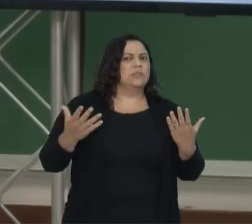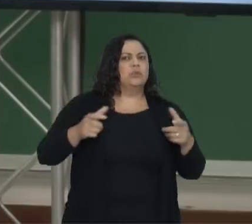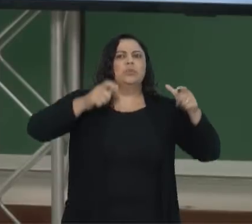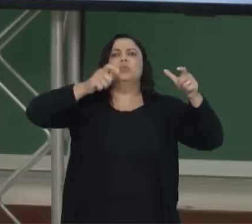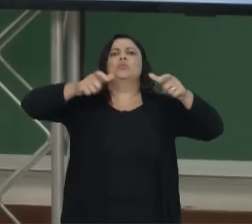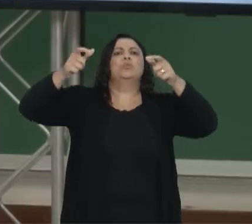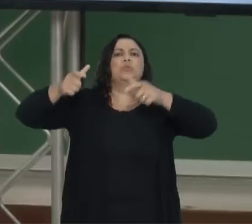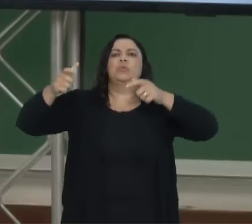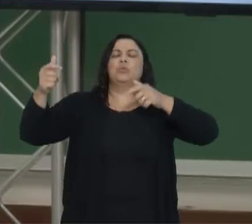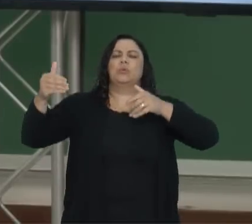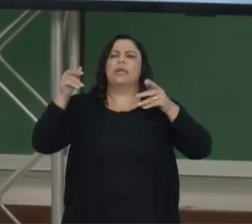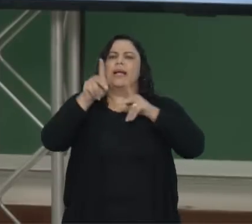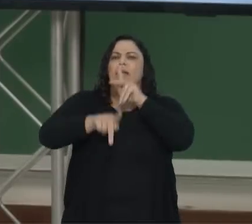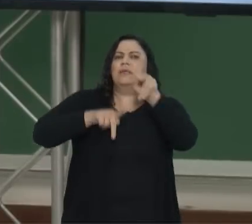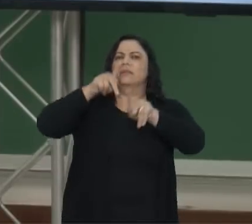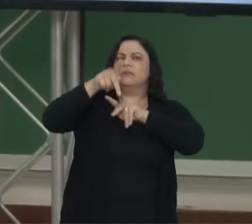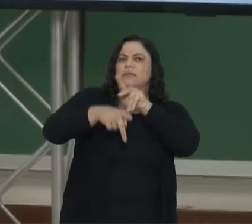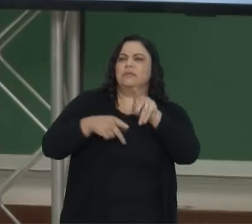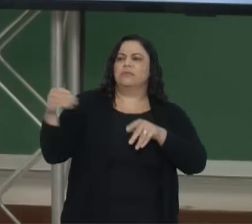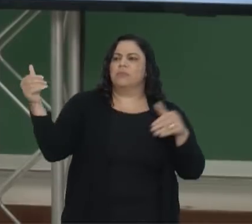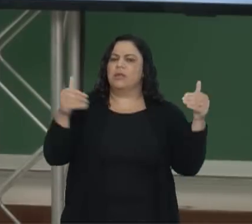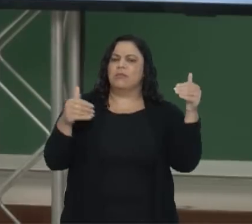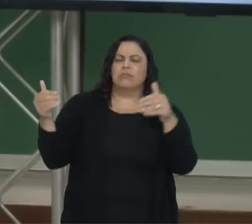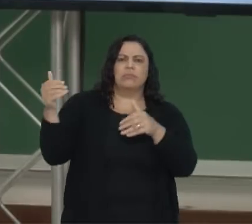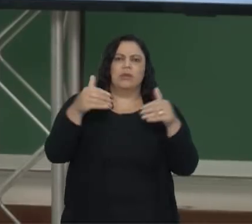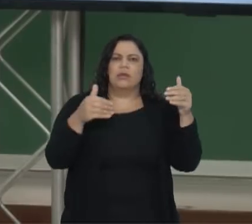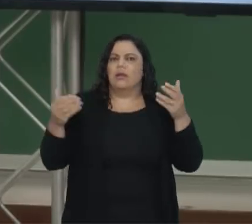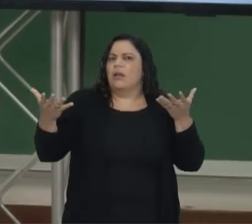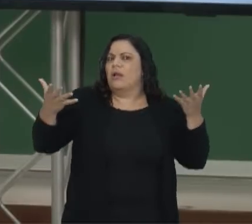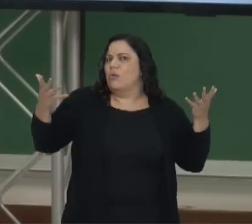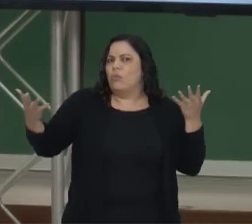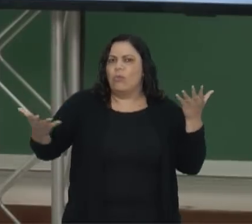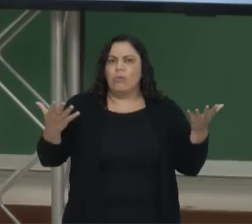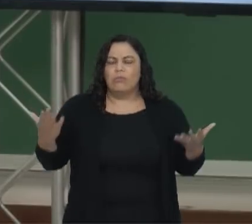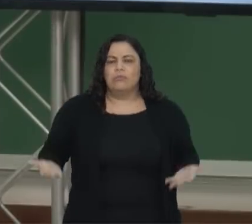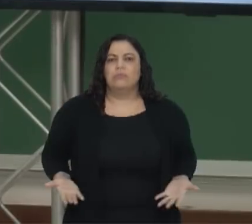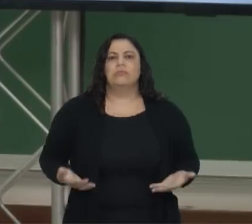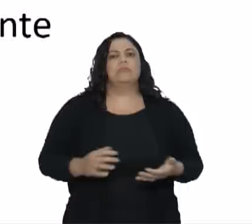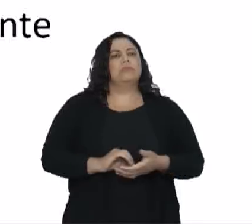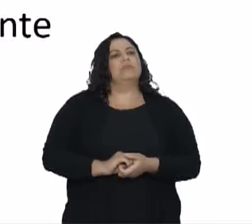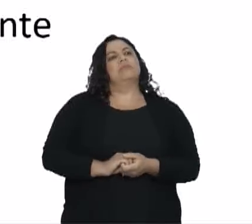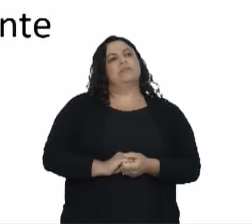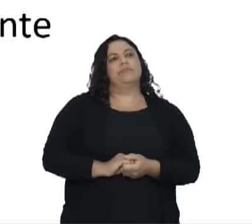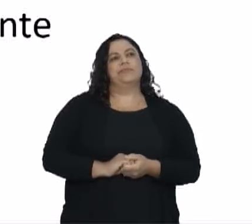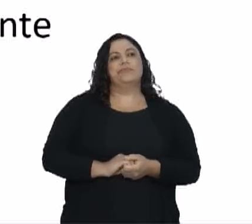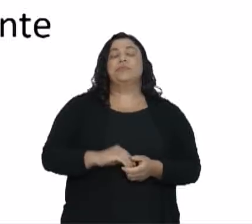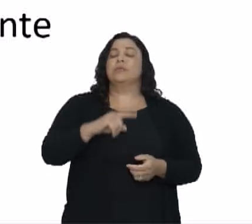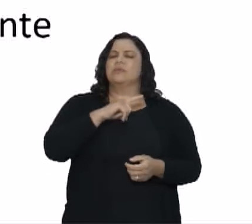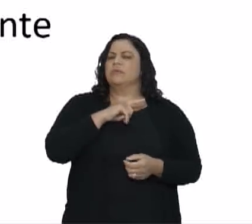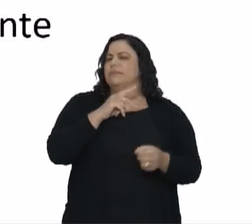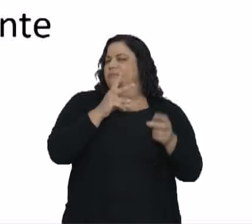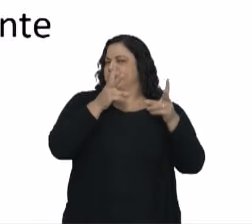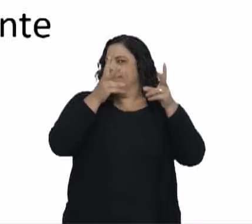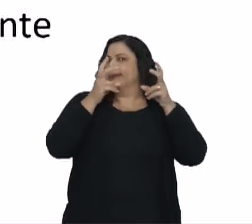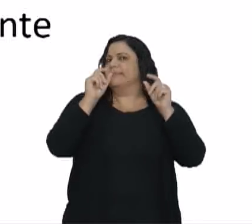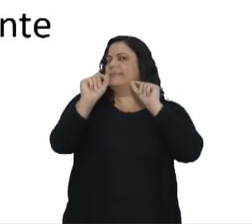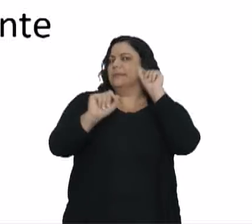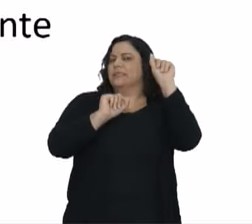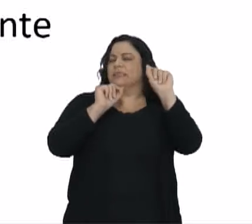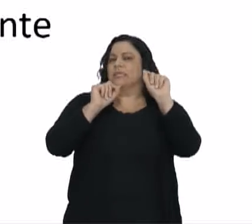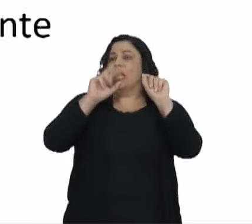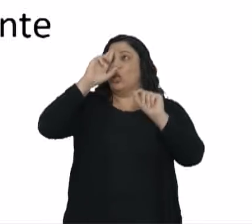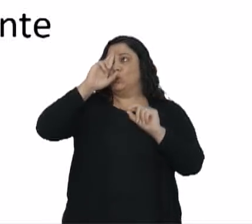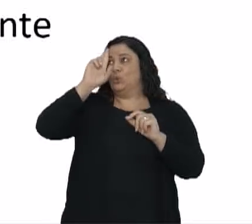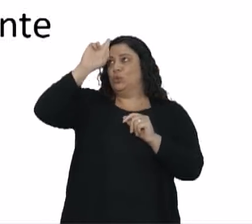povos? De onde, se eram vários grupos étnicos, de onde eles vieram? Então, tem uma observação ali. Chefes